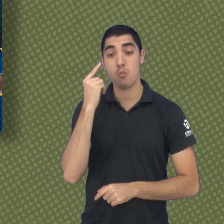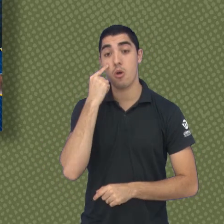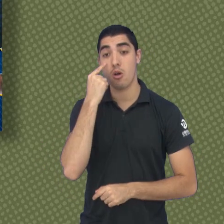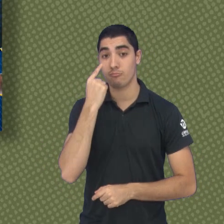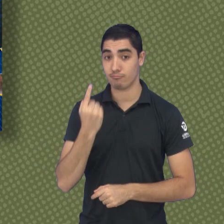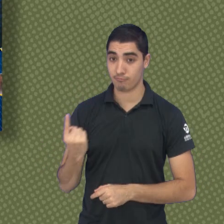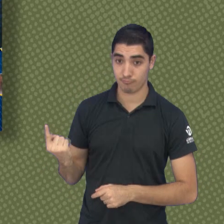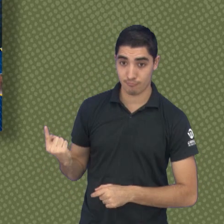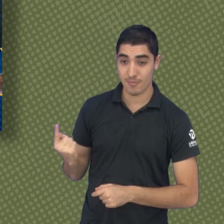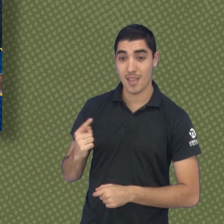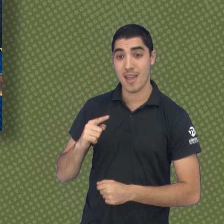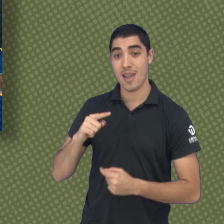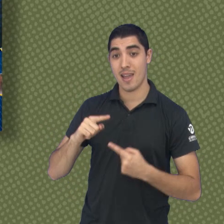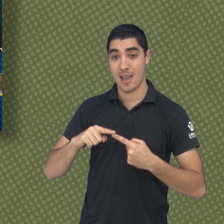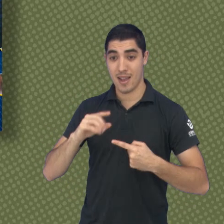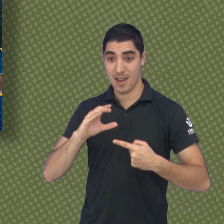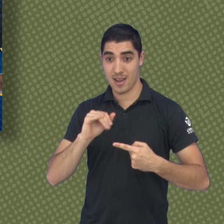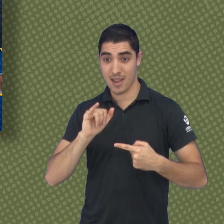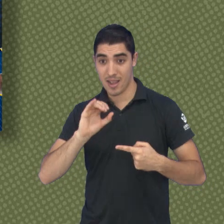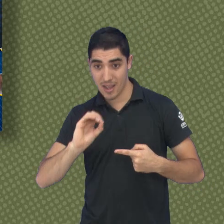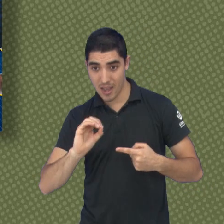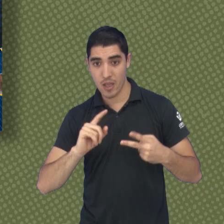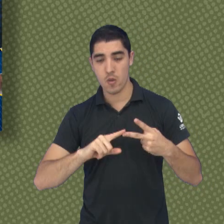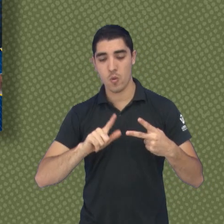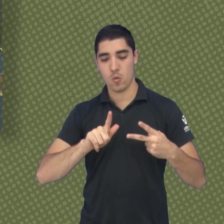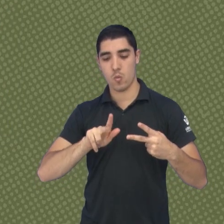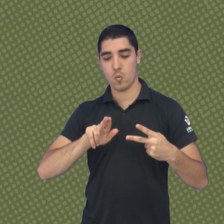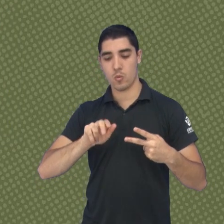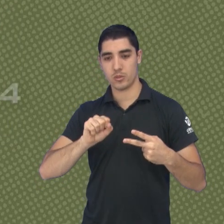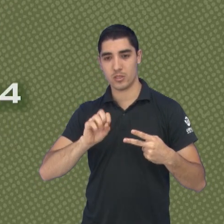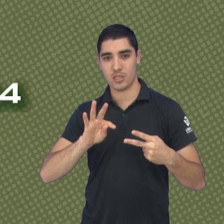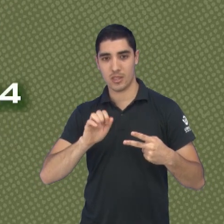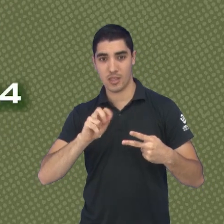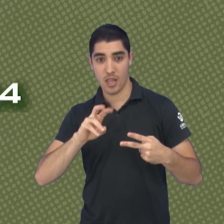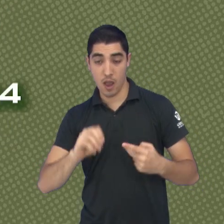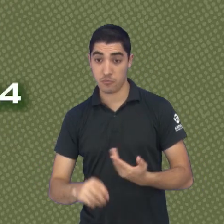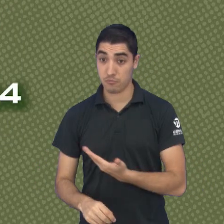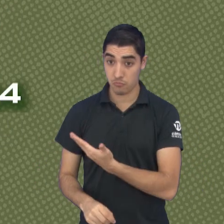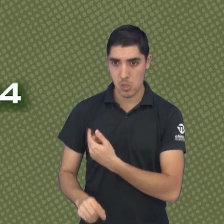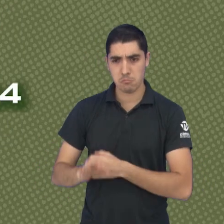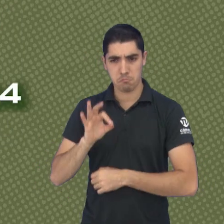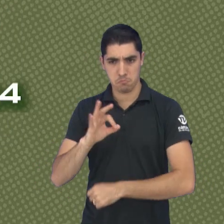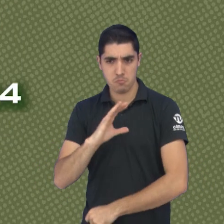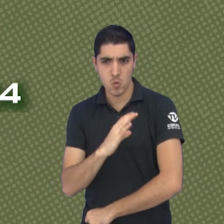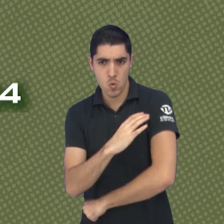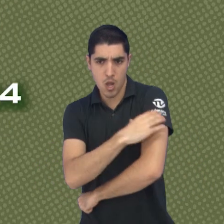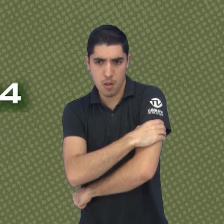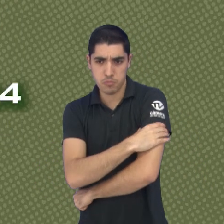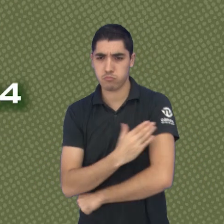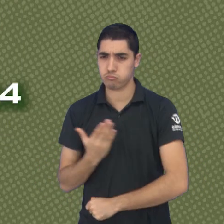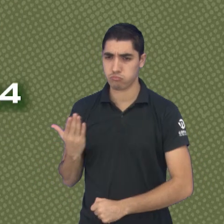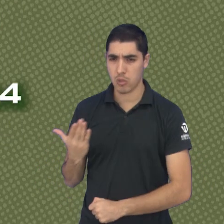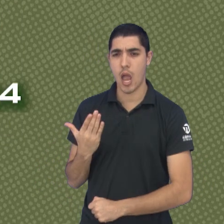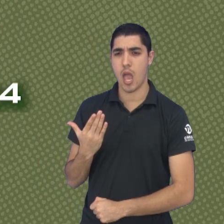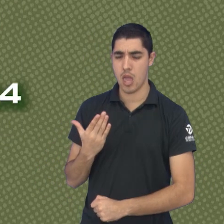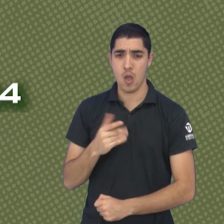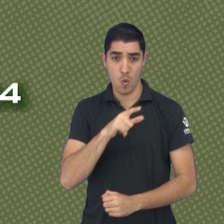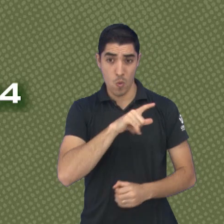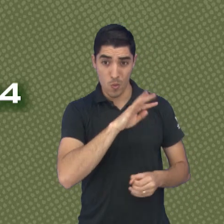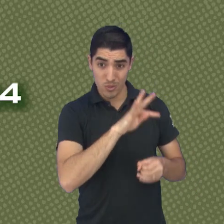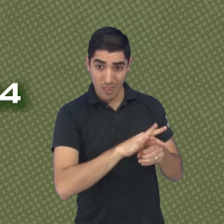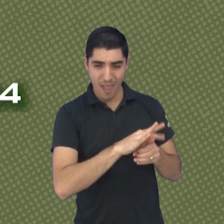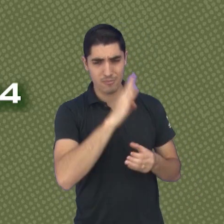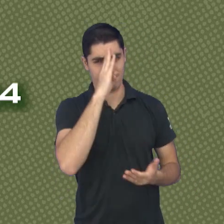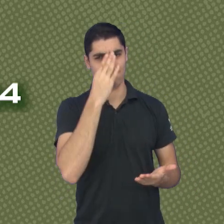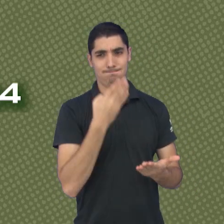de Caio César e Gustavo Nicola que se encerram. Caio foi o capitão do time, homem de confiança de